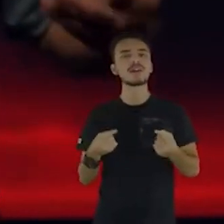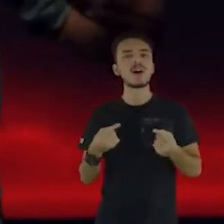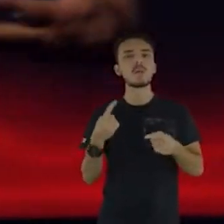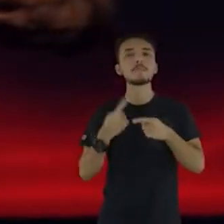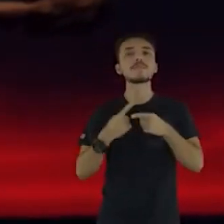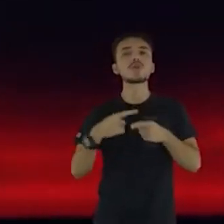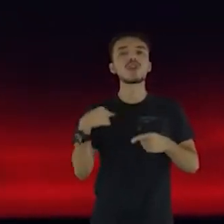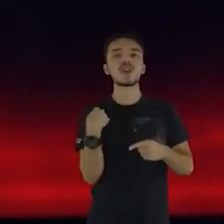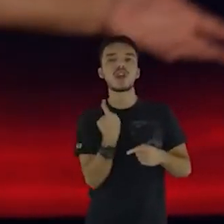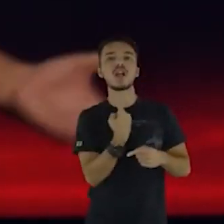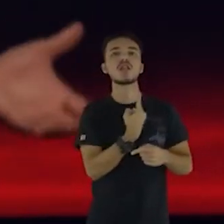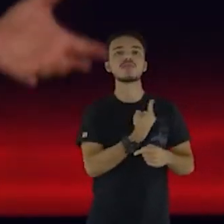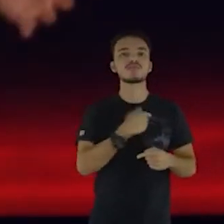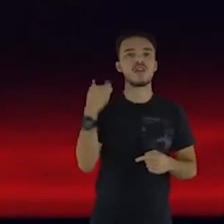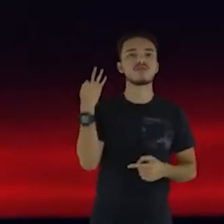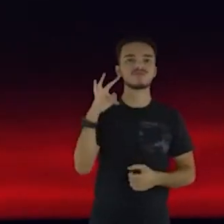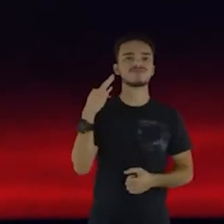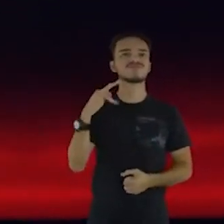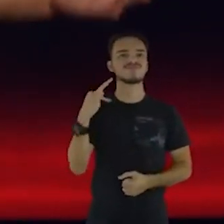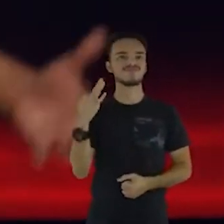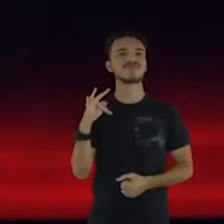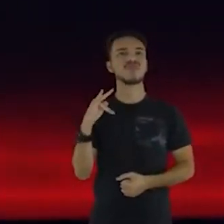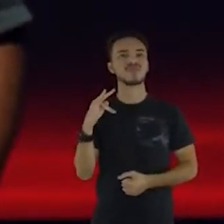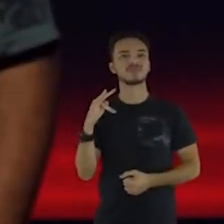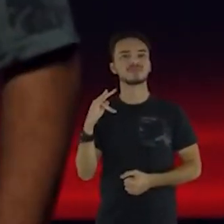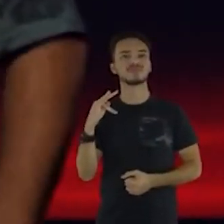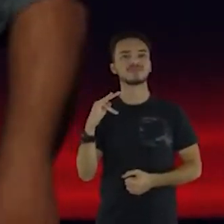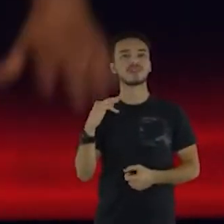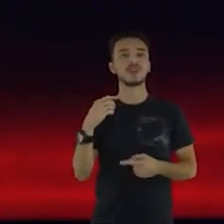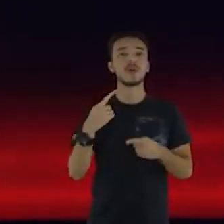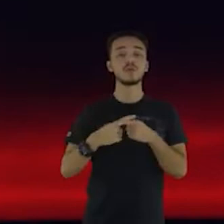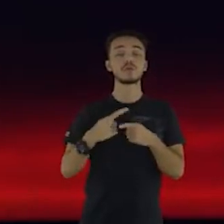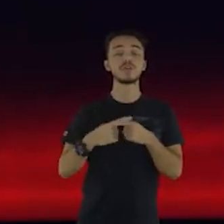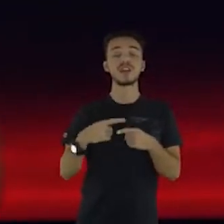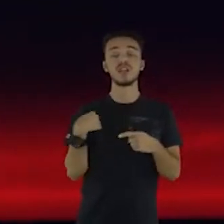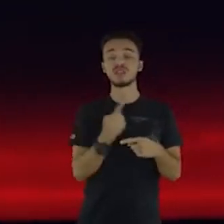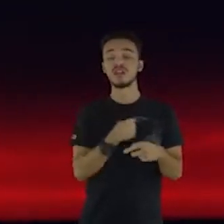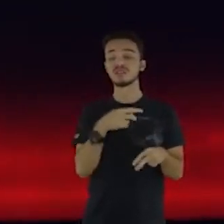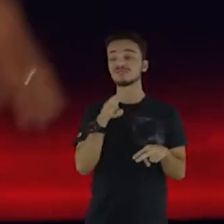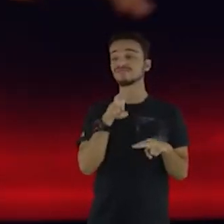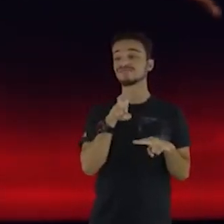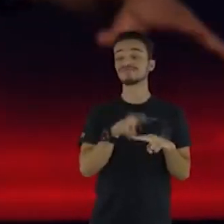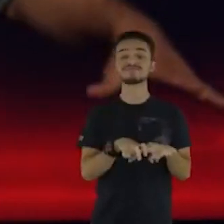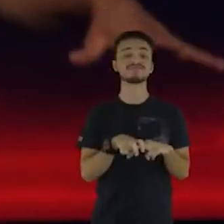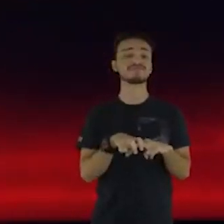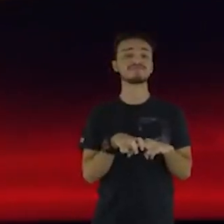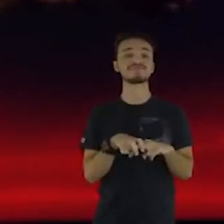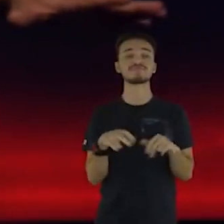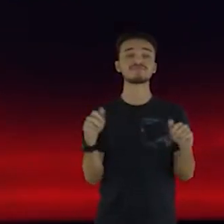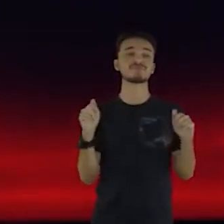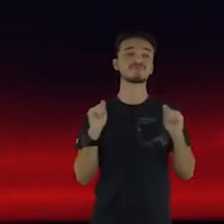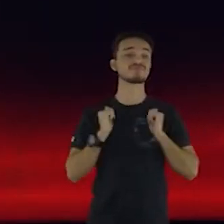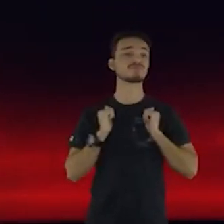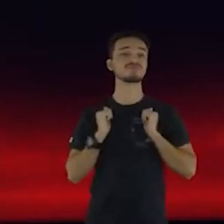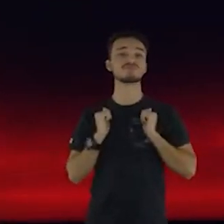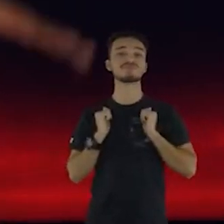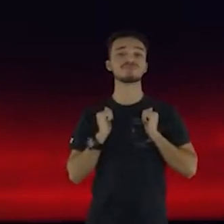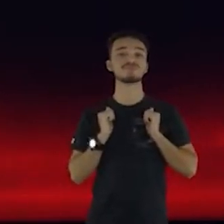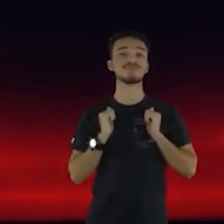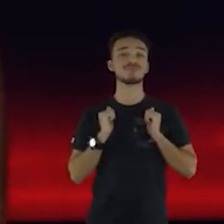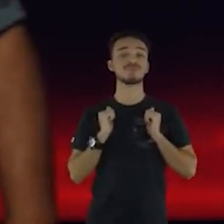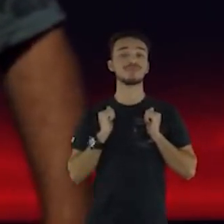a gente sempre quer ficar no mesmo lugar, a gente quer ficar sentado, de preferência, melhor do que sentado